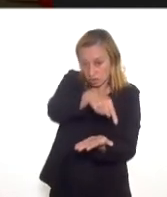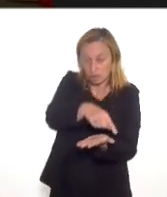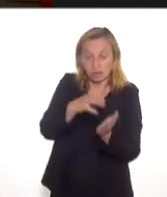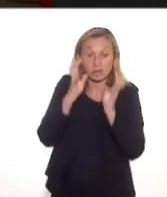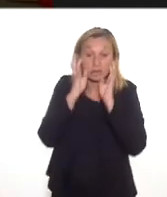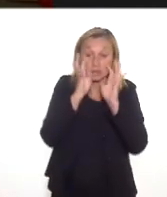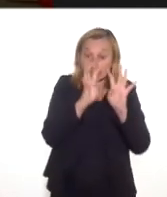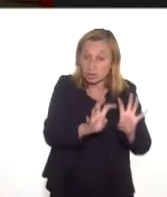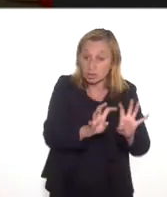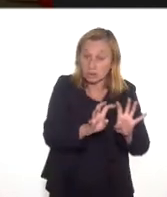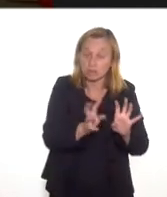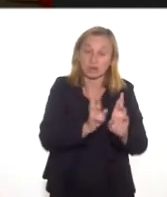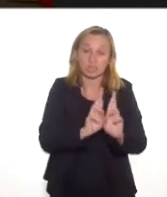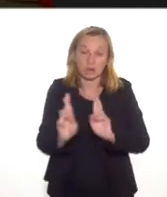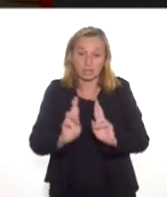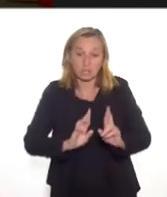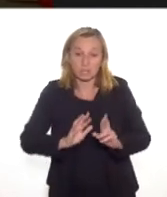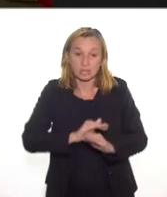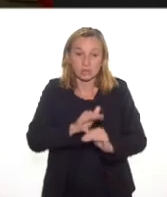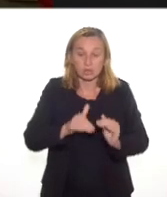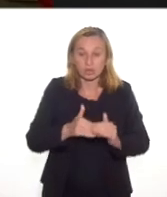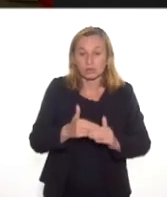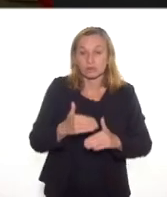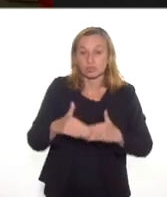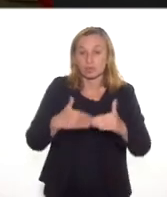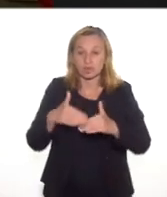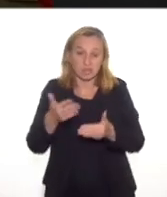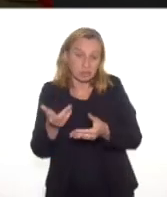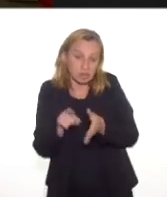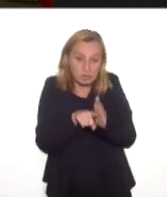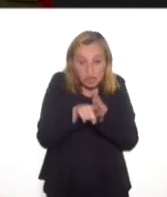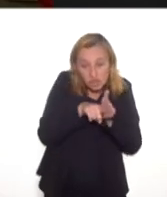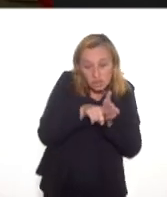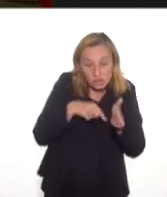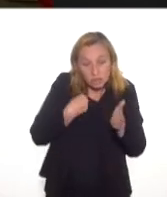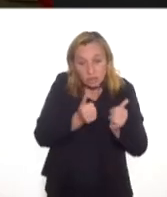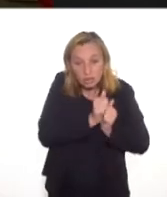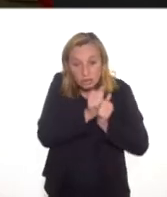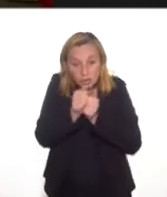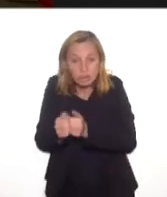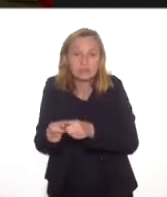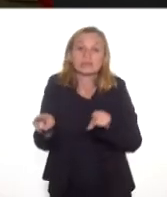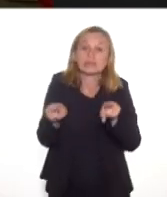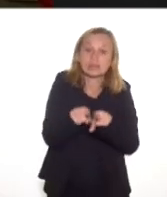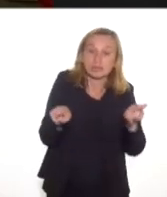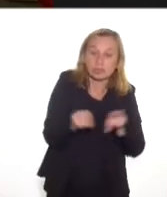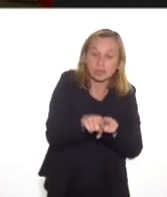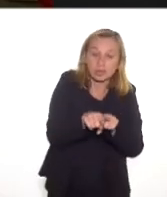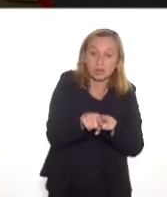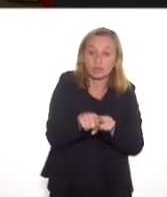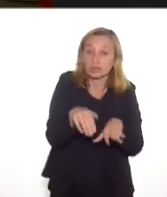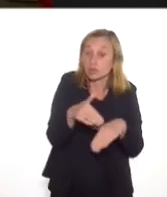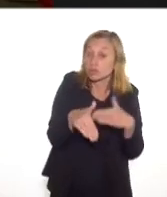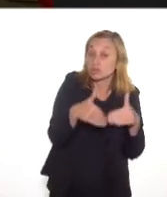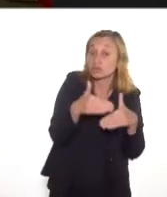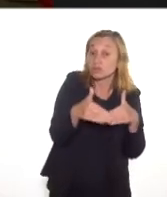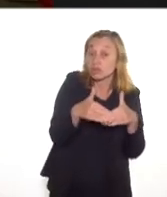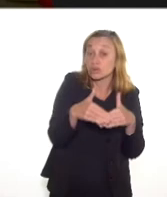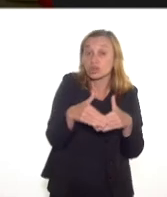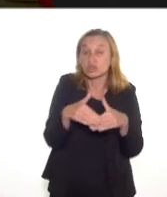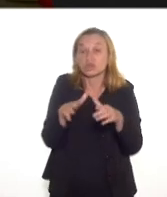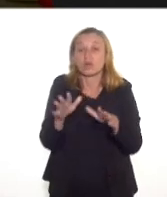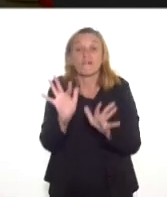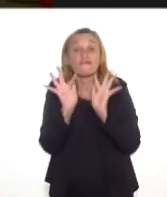atenção com relação a todo o processo de investigação. Estamos acompanhando também o desenrolar com